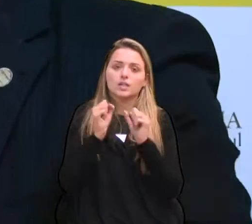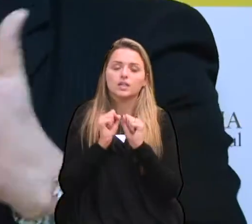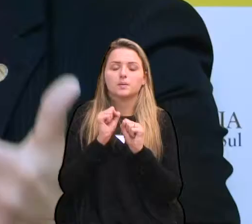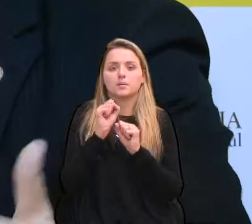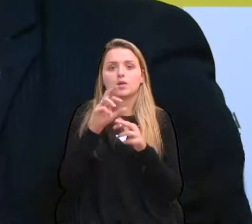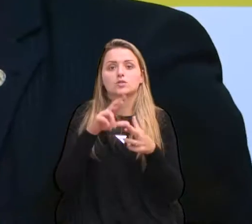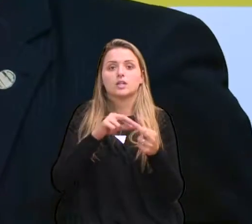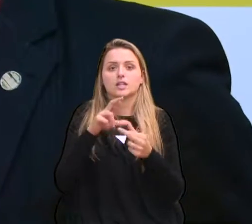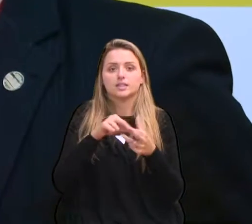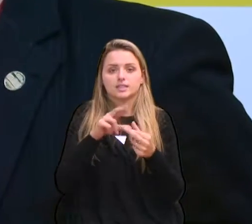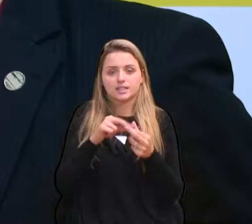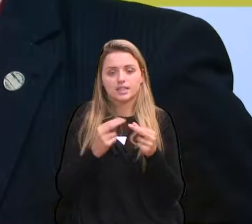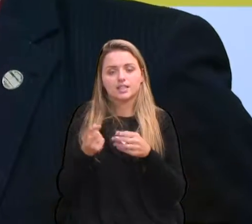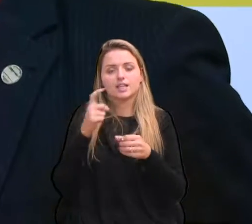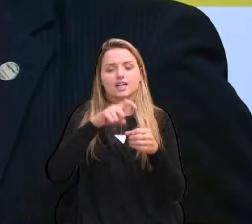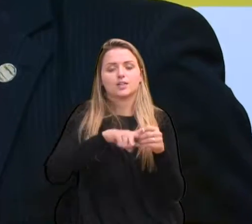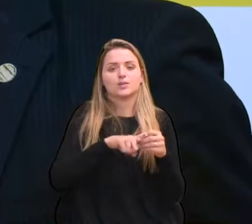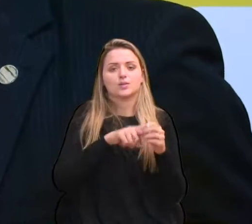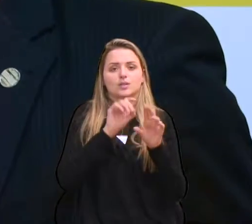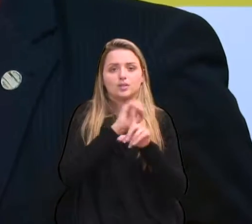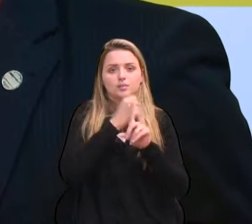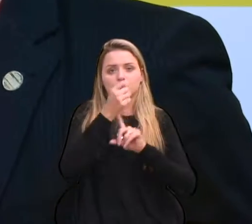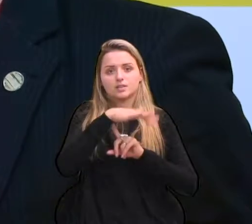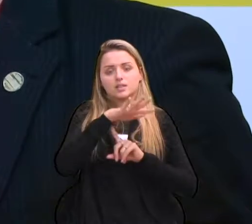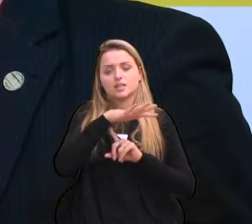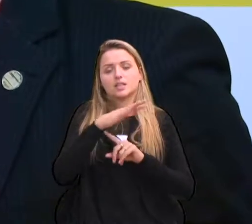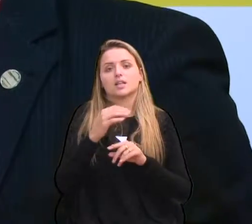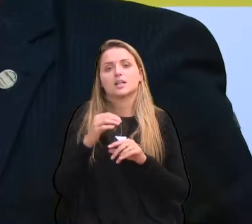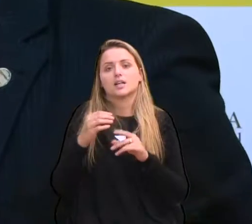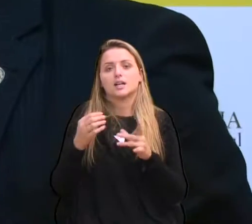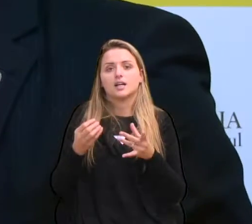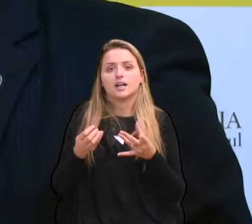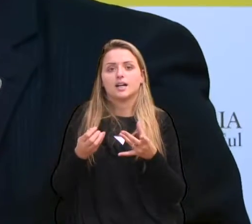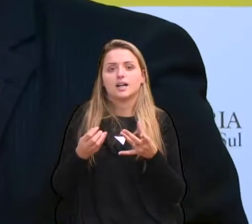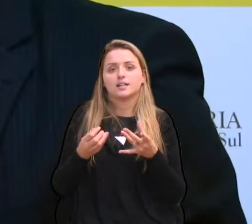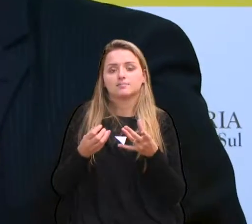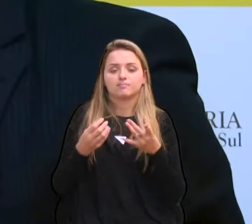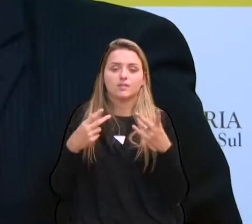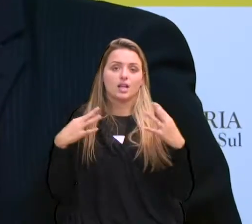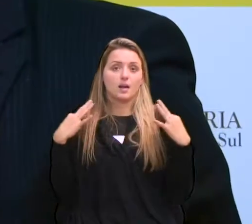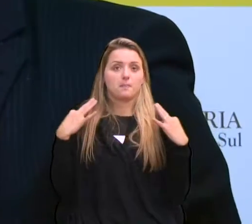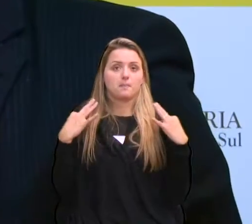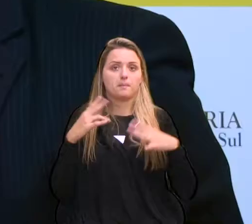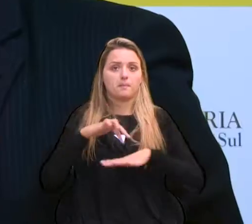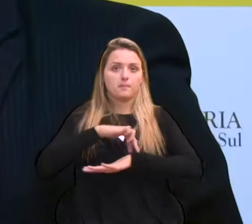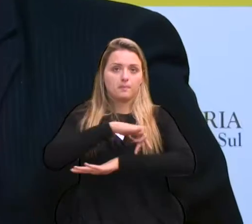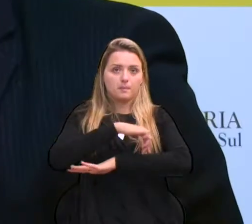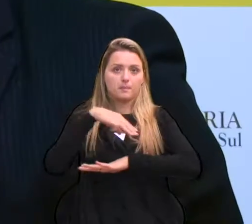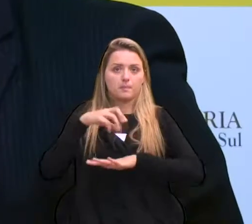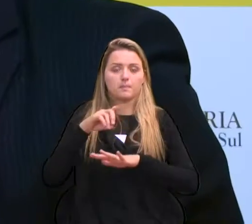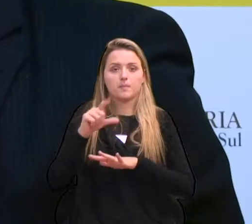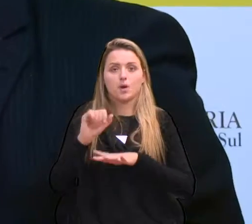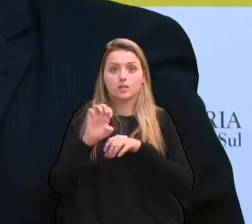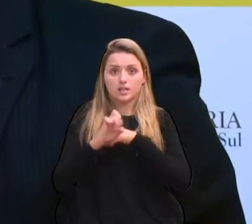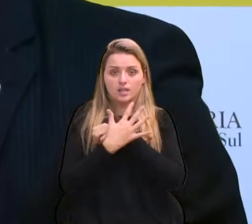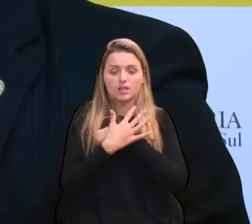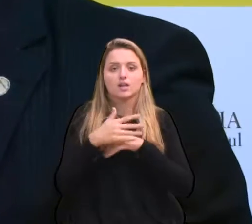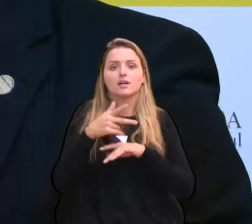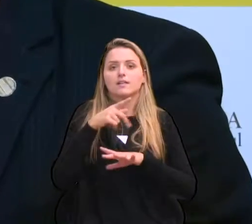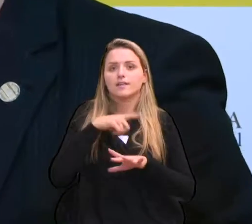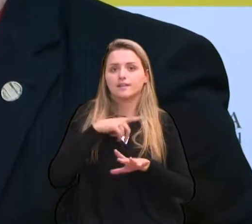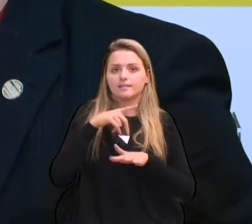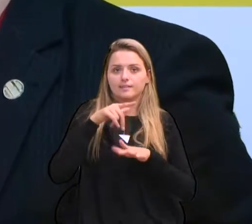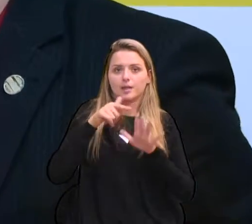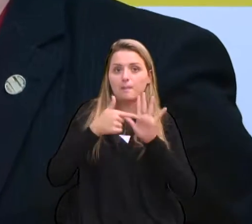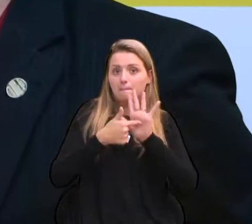render para a nossa comunidade. Então, esse evento, na verdade, ele é muito abrangente. Ele vai tratar de exposições, de palestras,